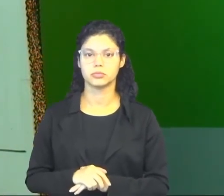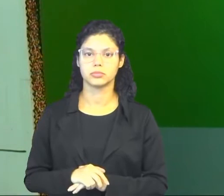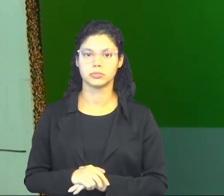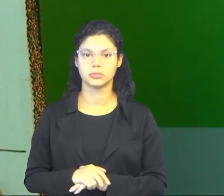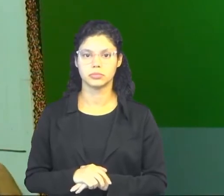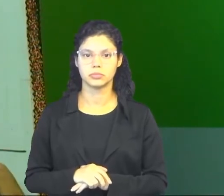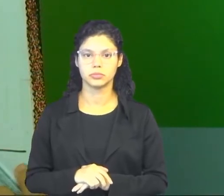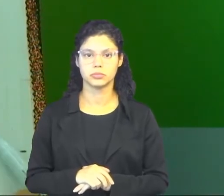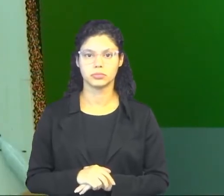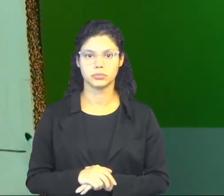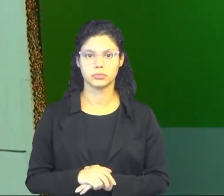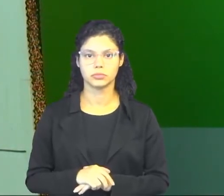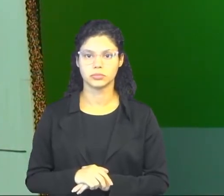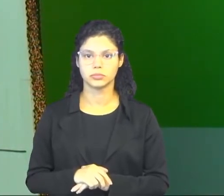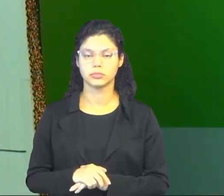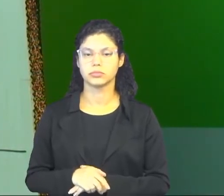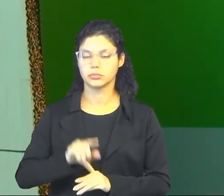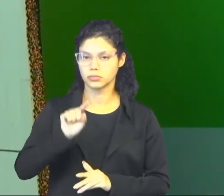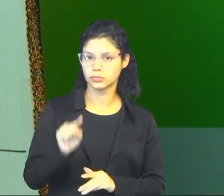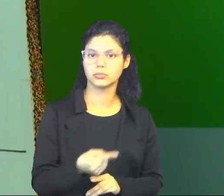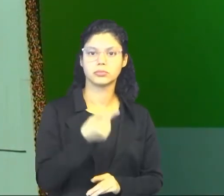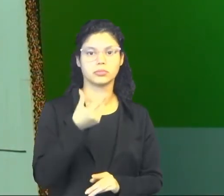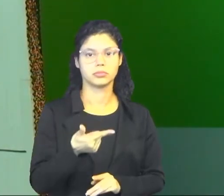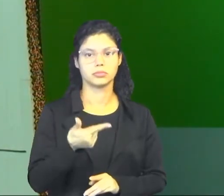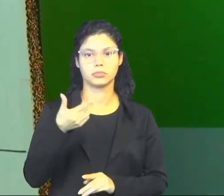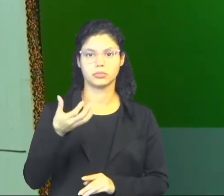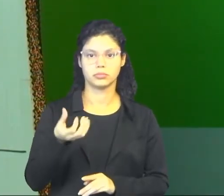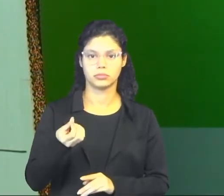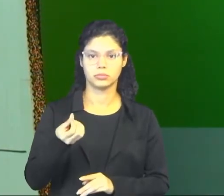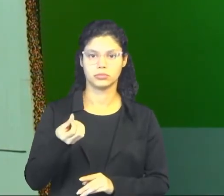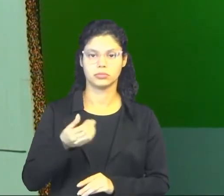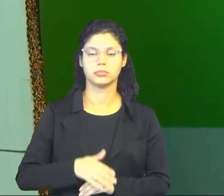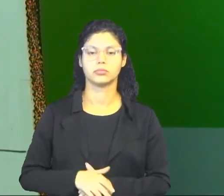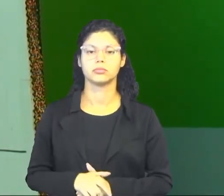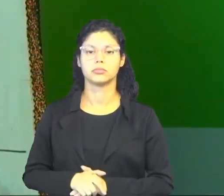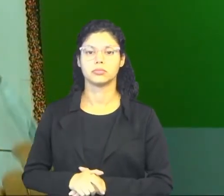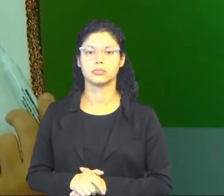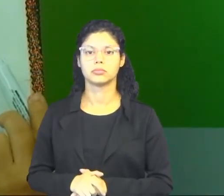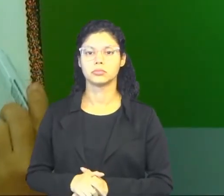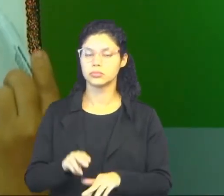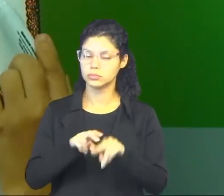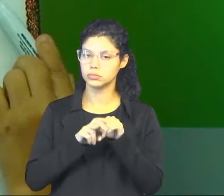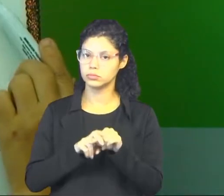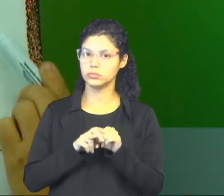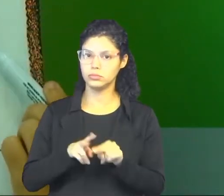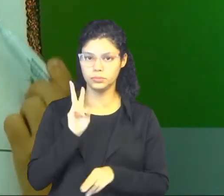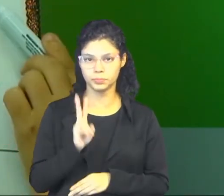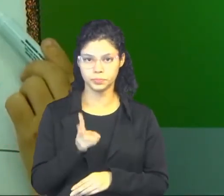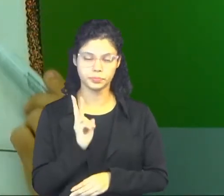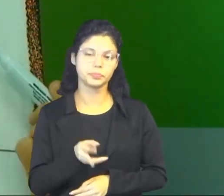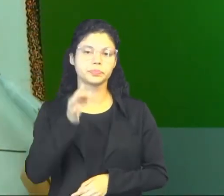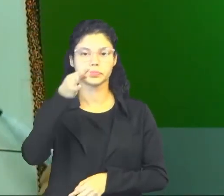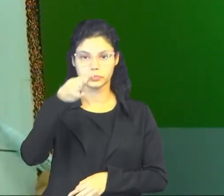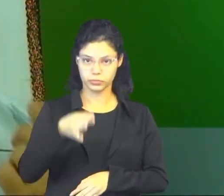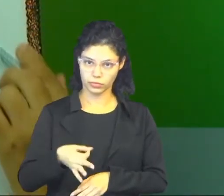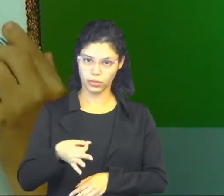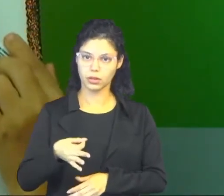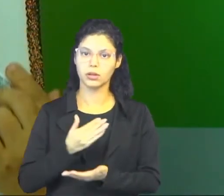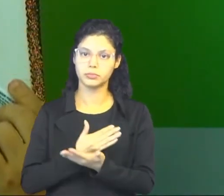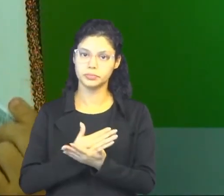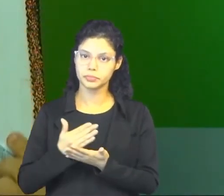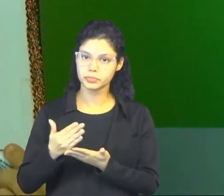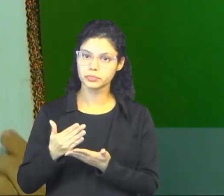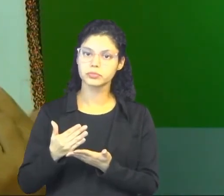Ficou 1026 meu resultado. Pode acontecer isso também. Por isso que é importante você sempre começar das unidades,